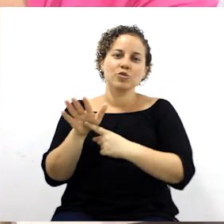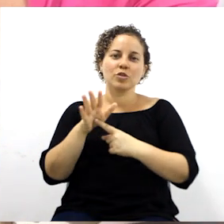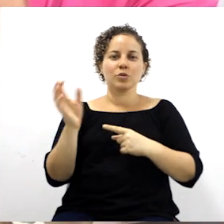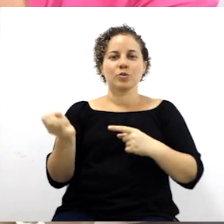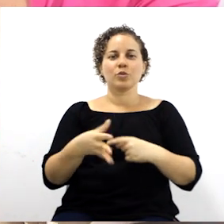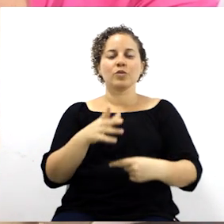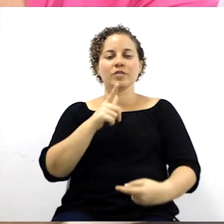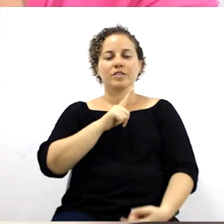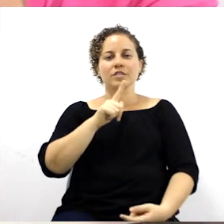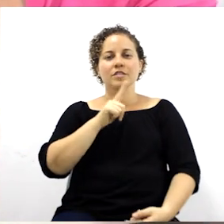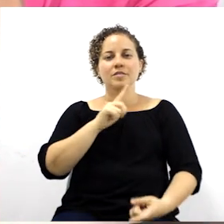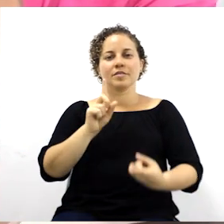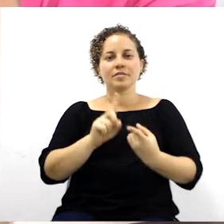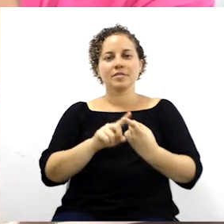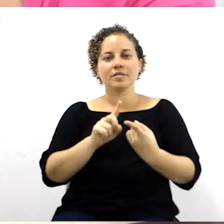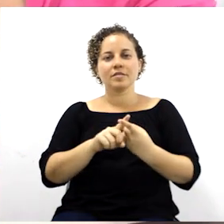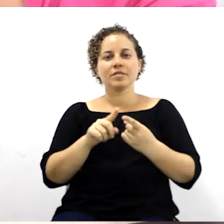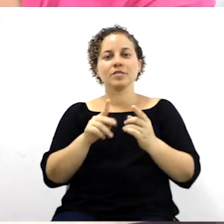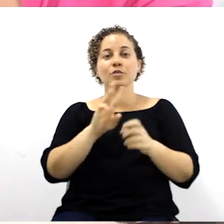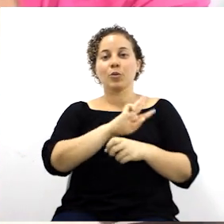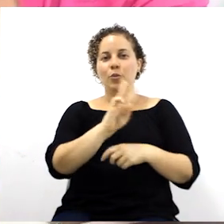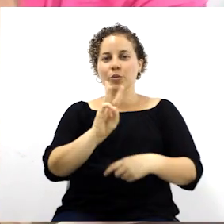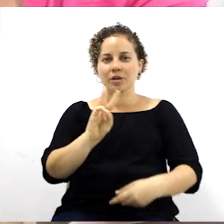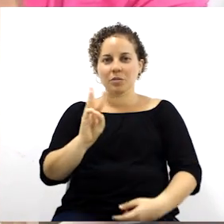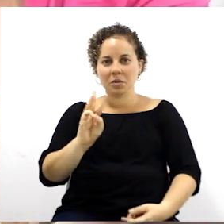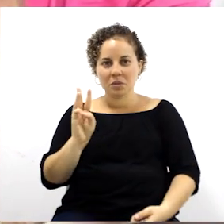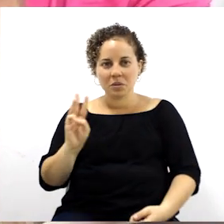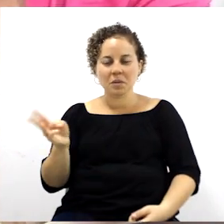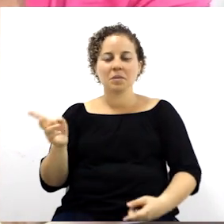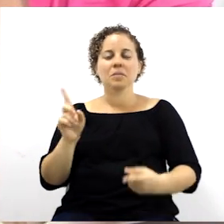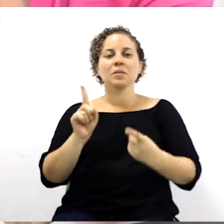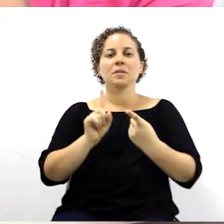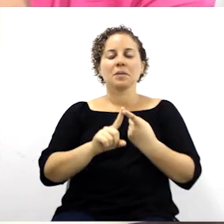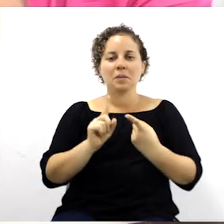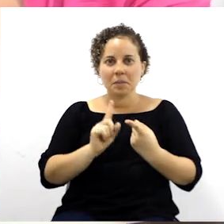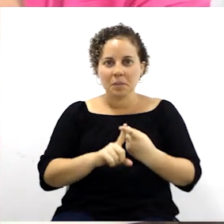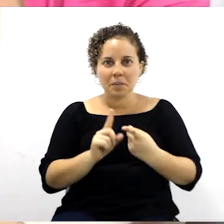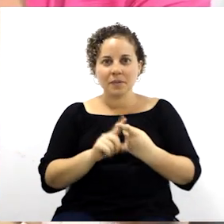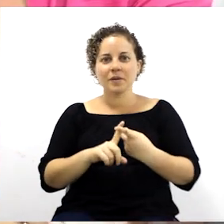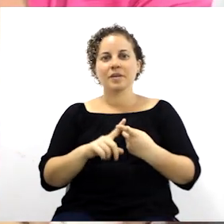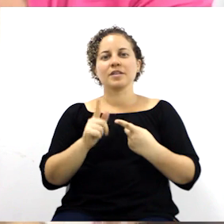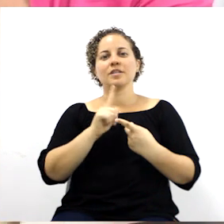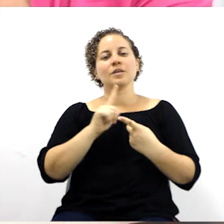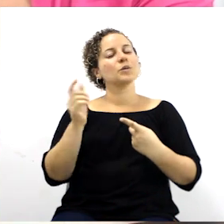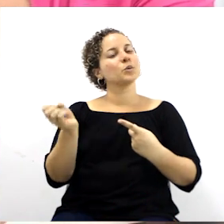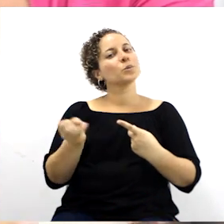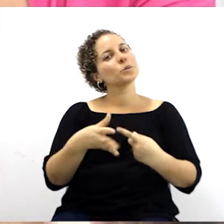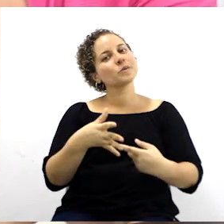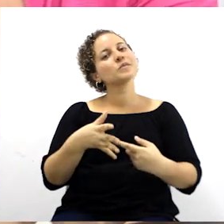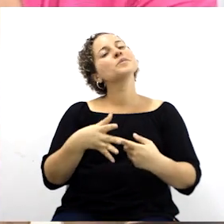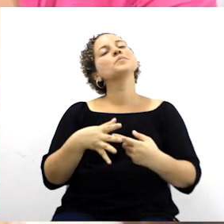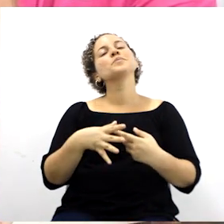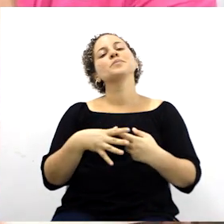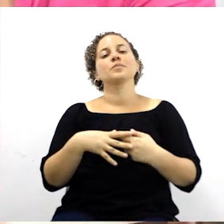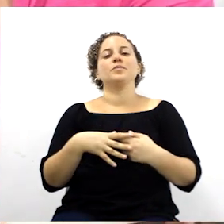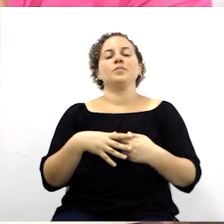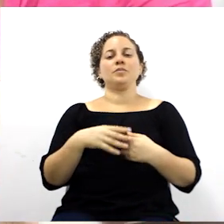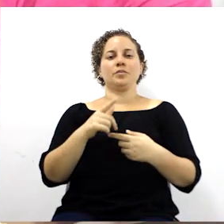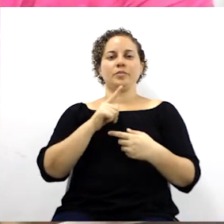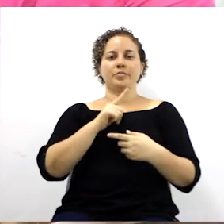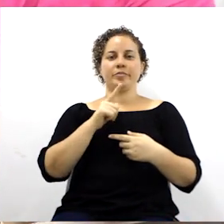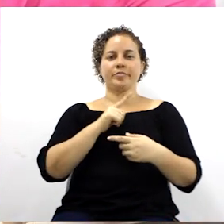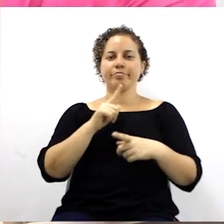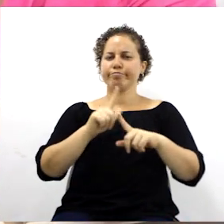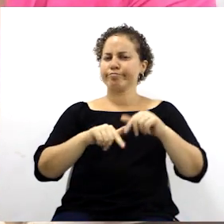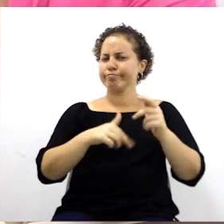você pode utilizar a própria homepage para você divulgar o material que você tem de novo. Enfim, existem ferramentas